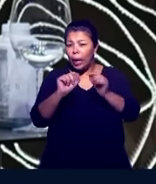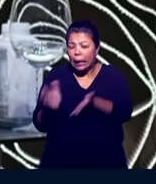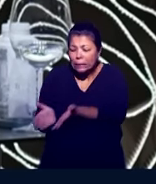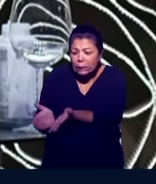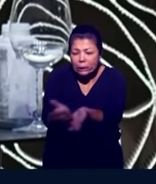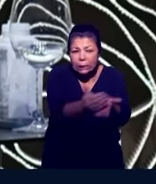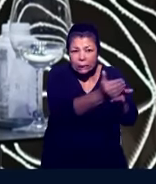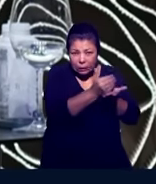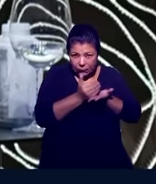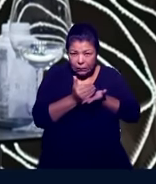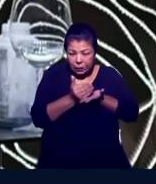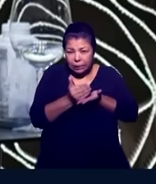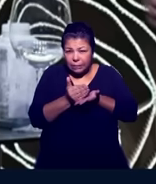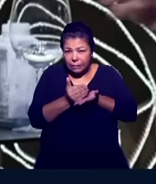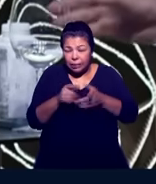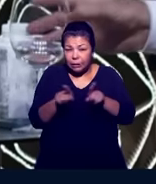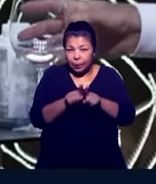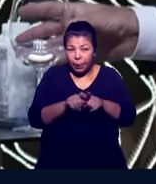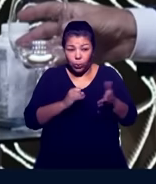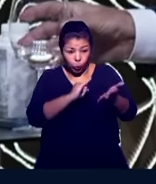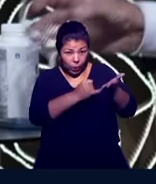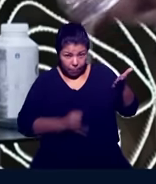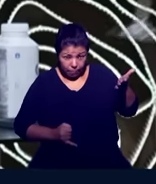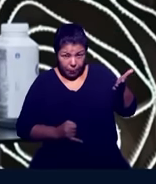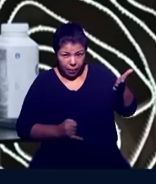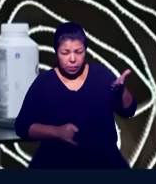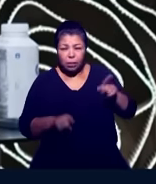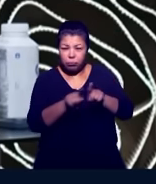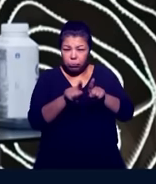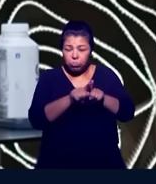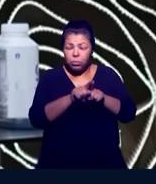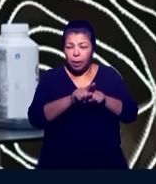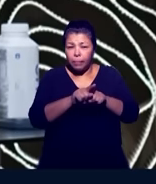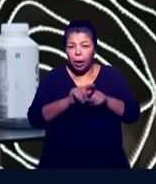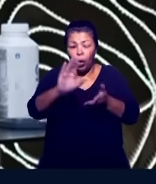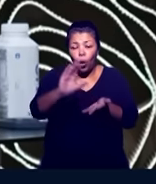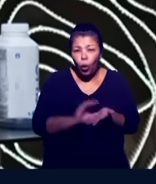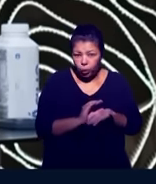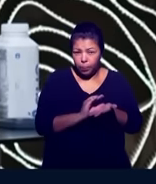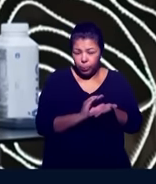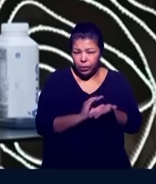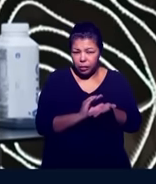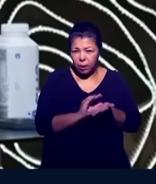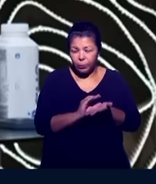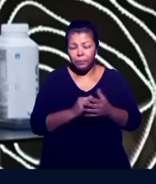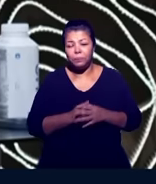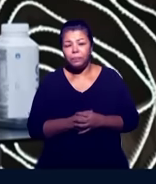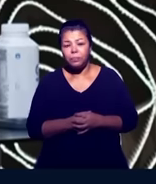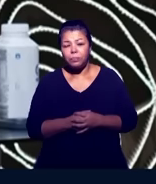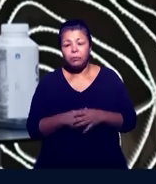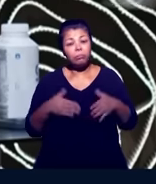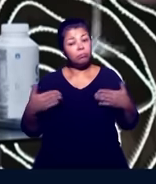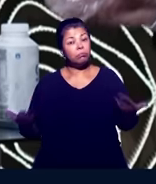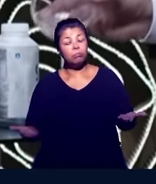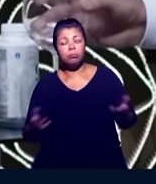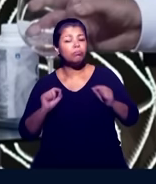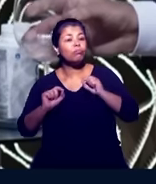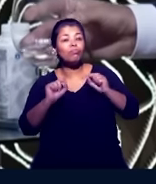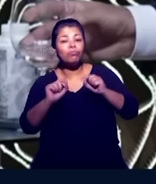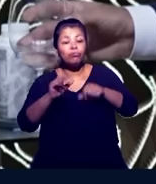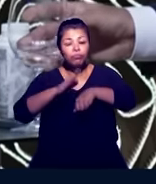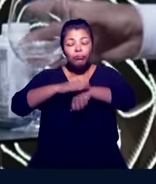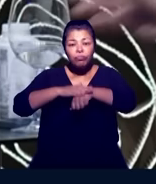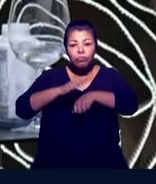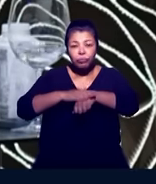Federal de impor de renda e contribuição social sobre o lucro líquido ou seja criou uma guerra fiscal